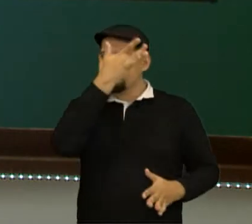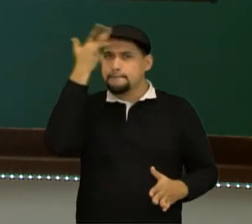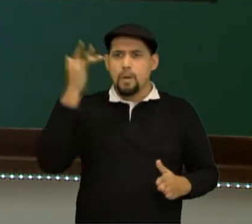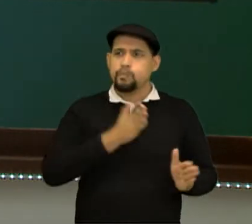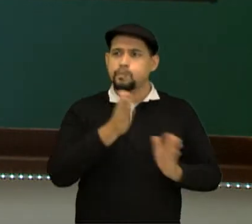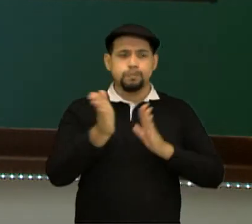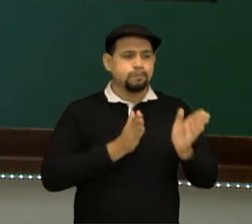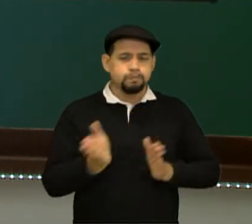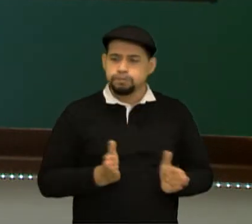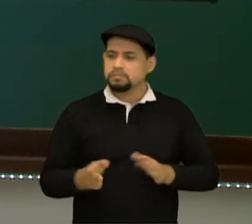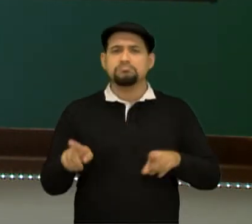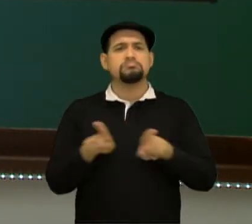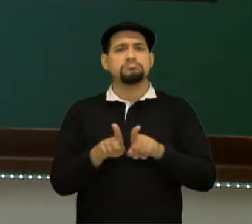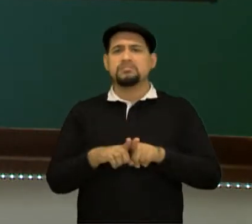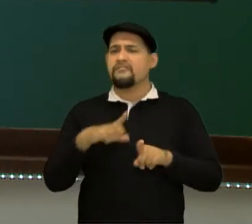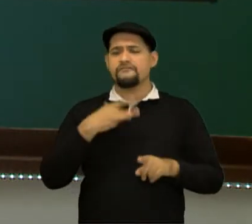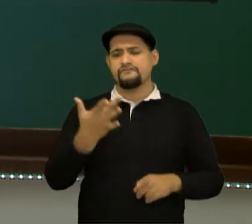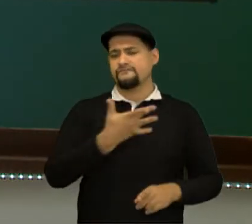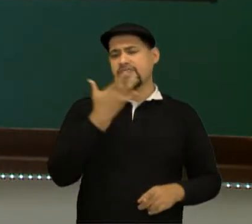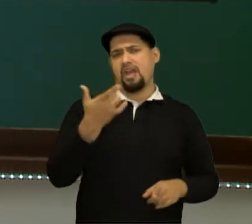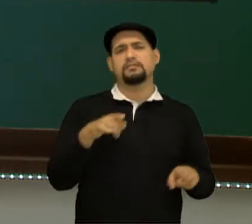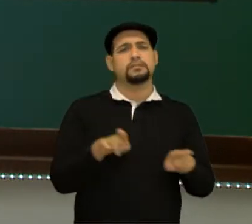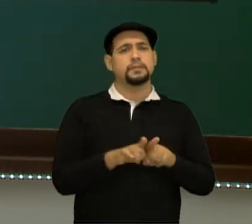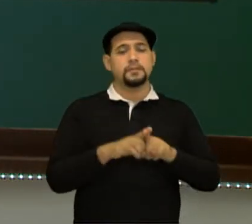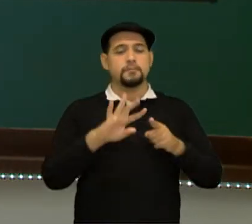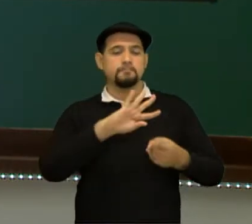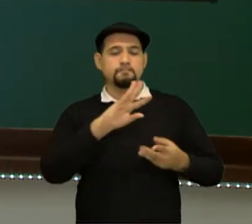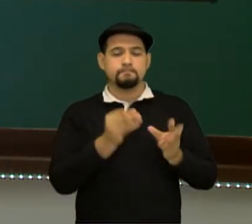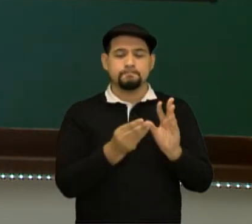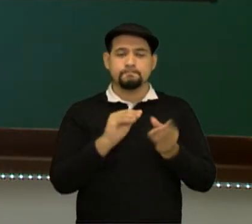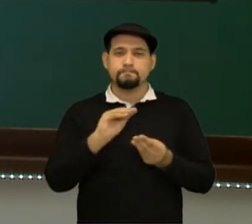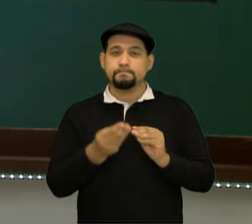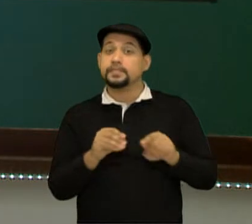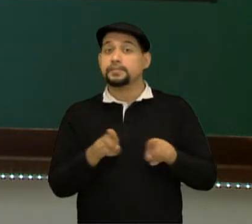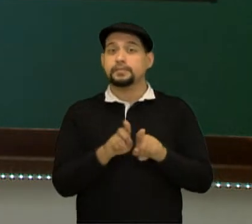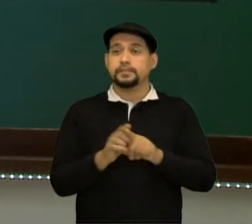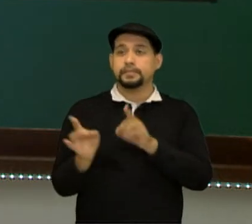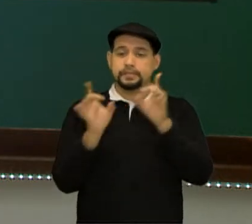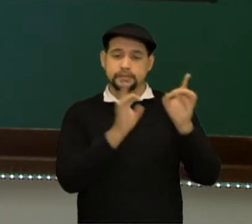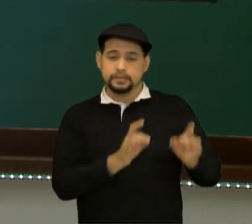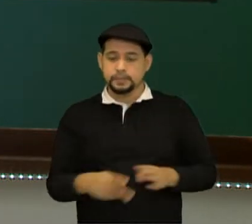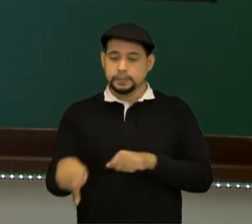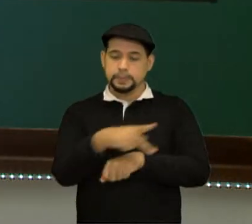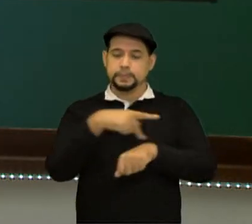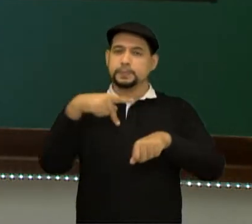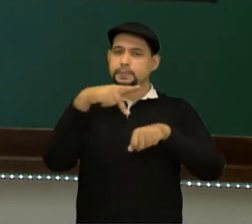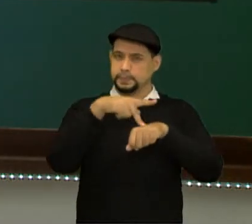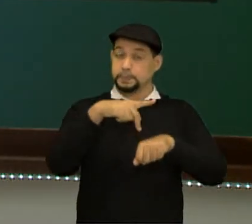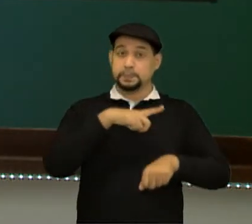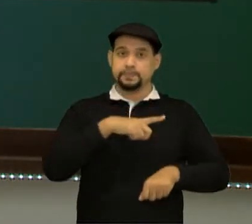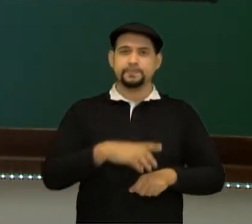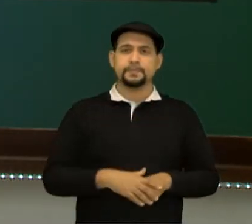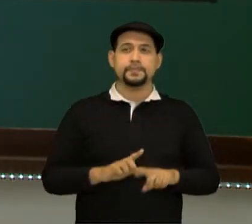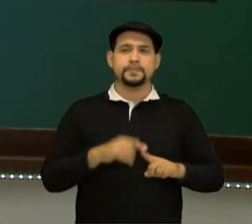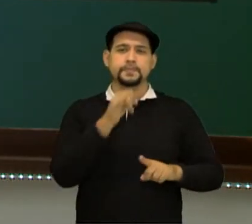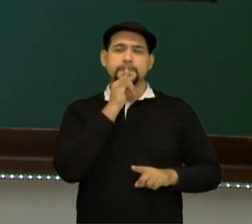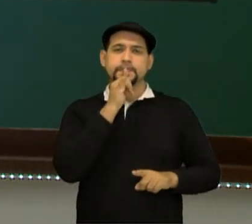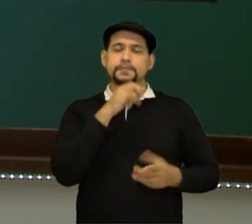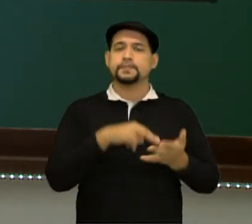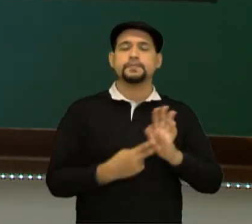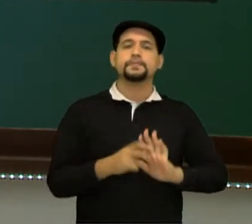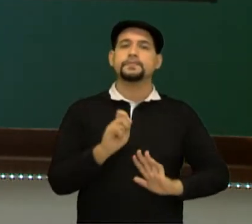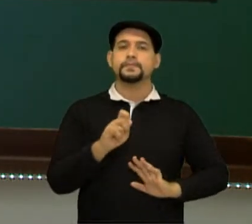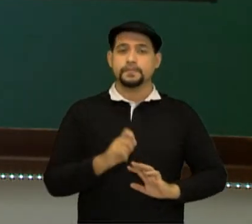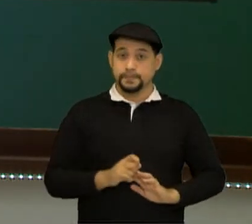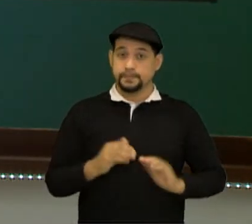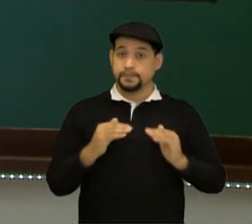pessoas agilizando e facilitando e incrementando os comércios entre os países Associados um exemplo